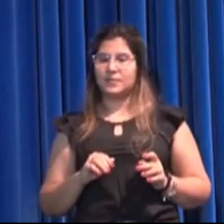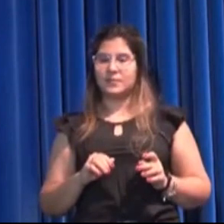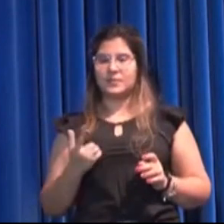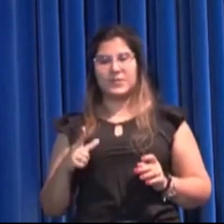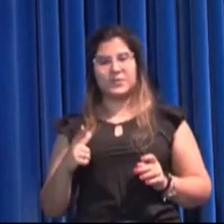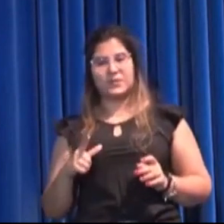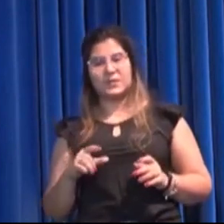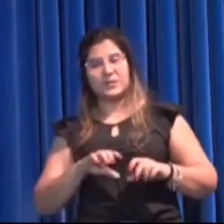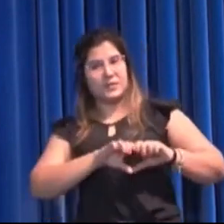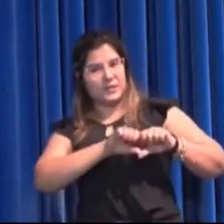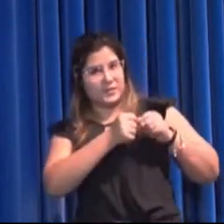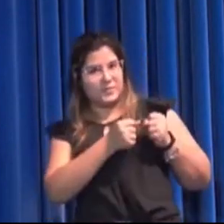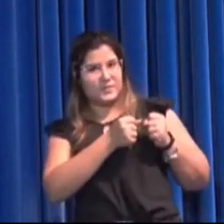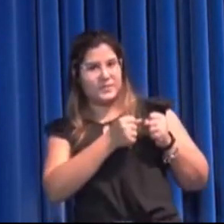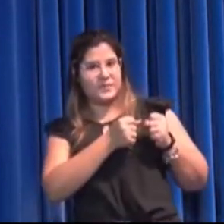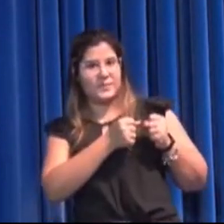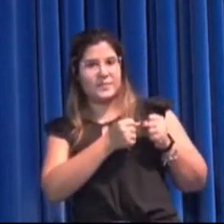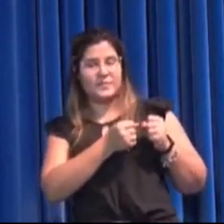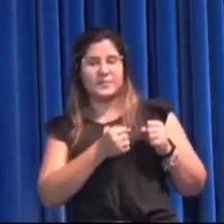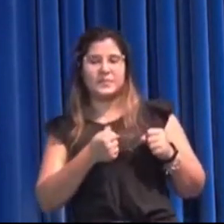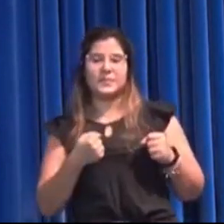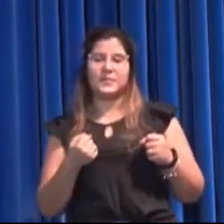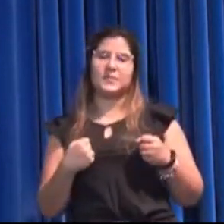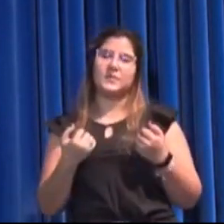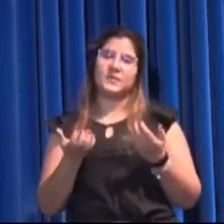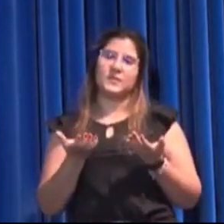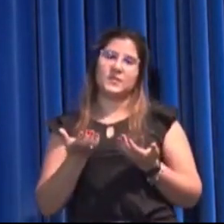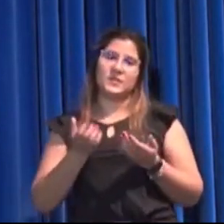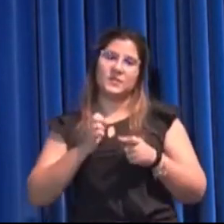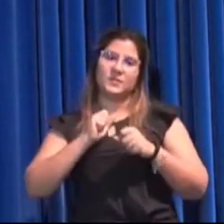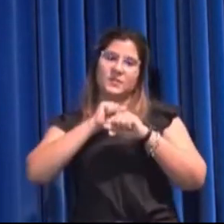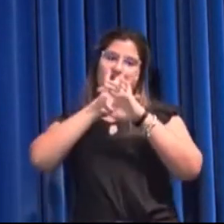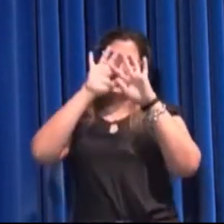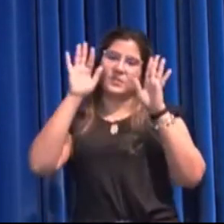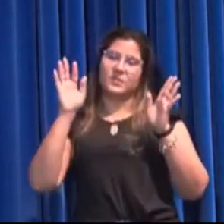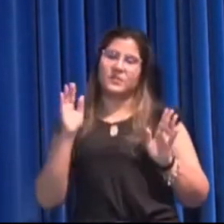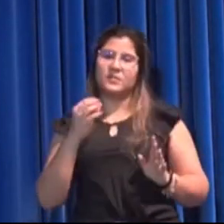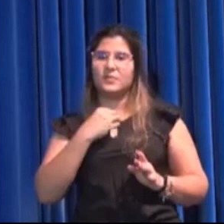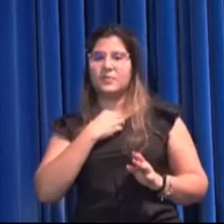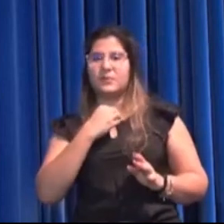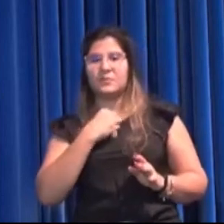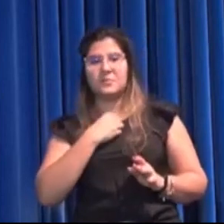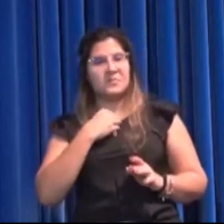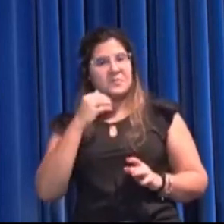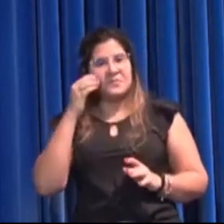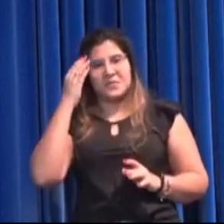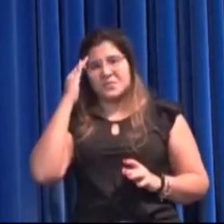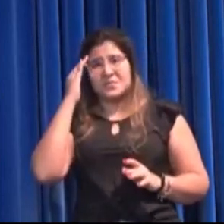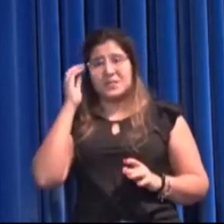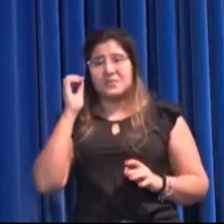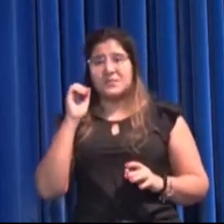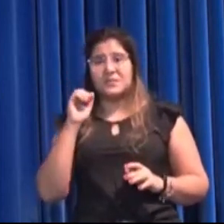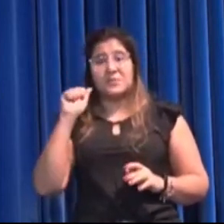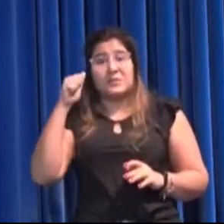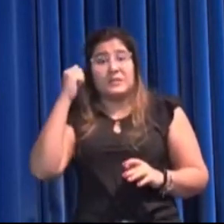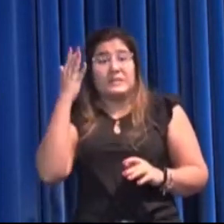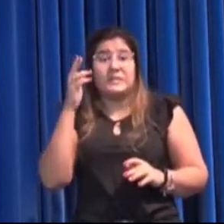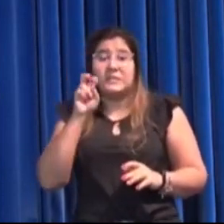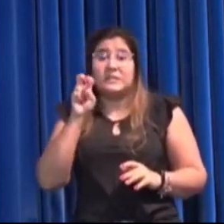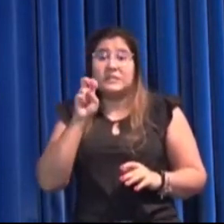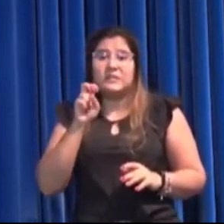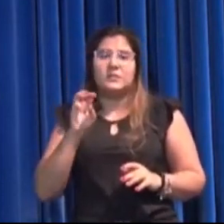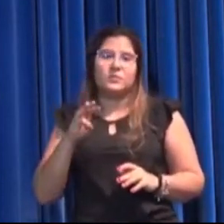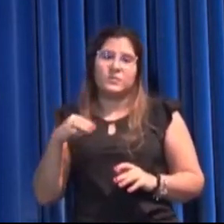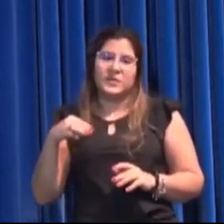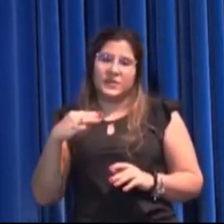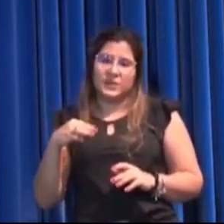quebrantamento. Nós queremos a glória de um pecador que não sabe o que vai acontecer daqui 5 minutos, mas nós queremos